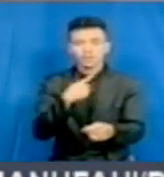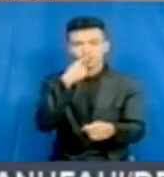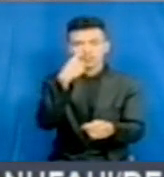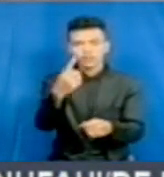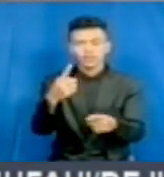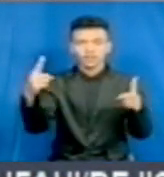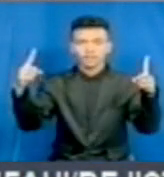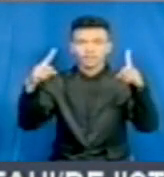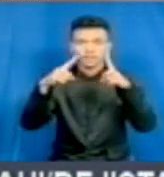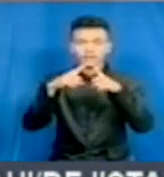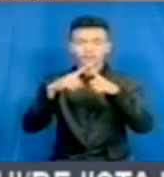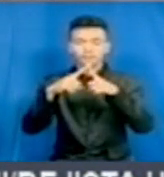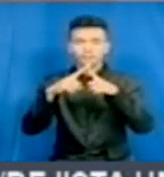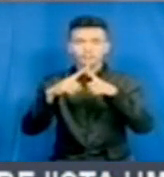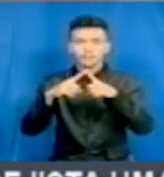A